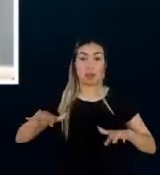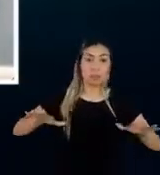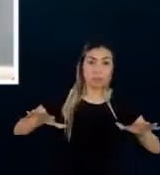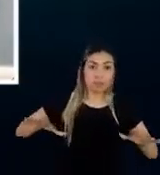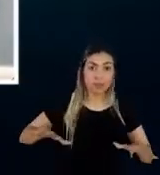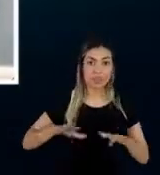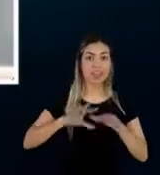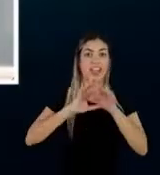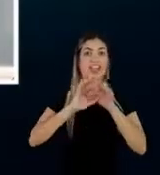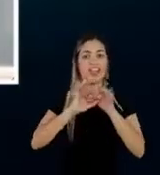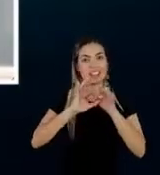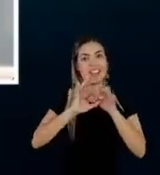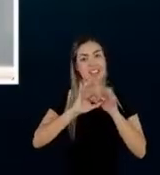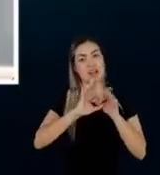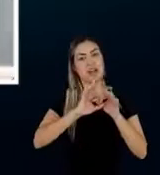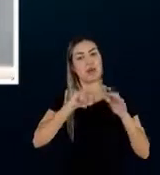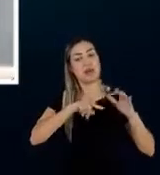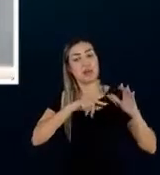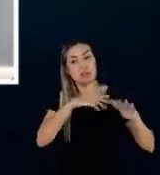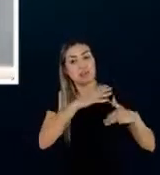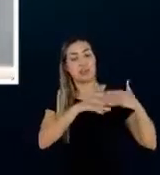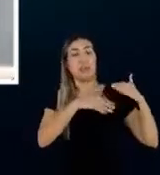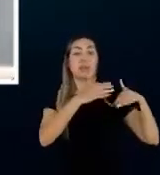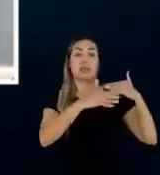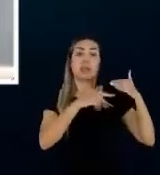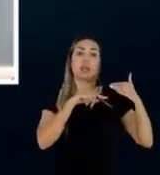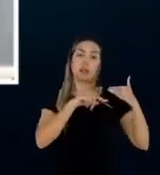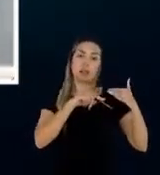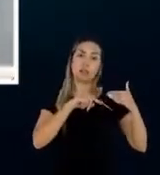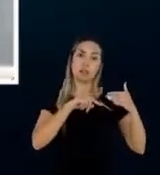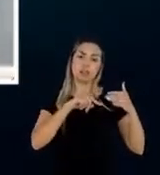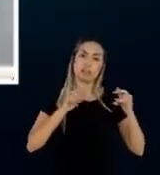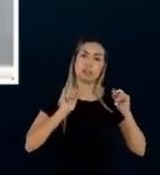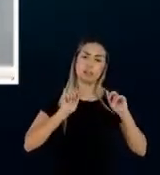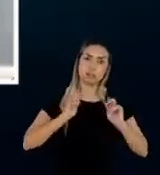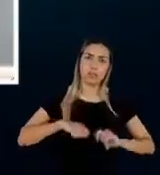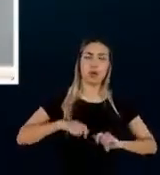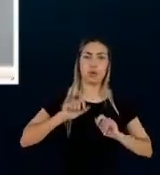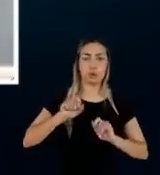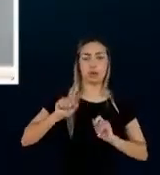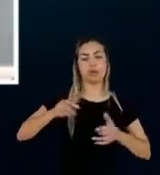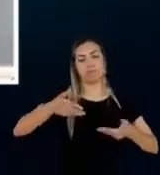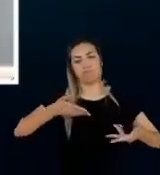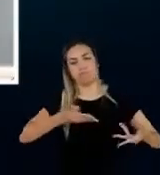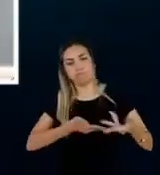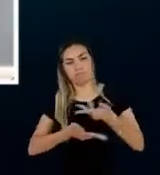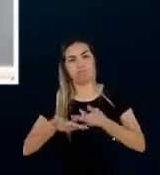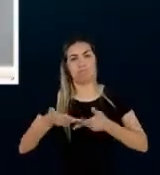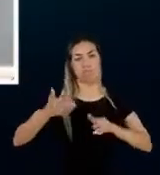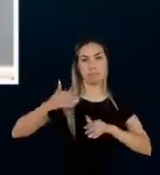desenvolvimento, ele deve ser feito de forma articulada, né,